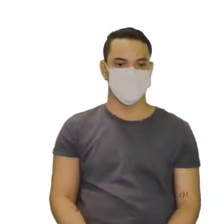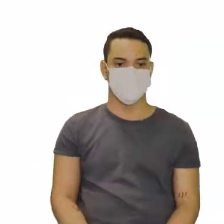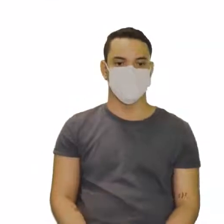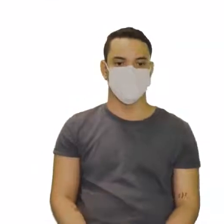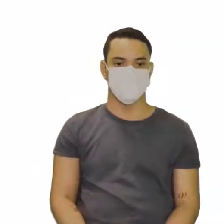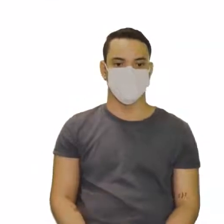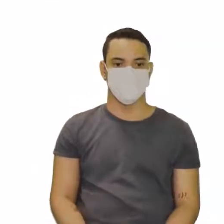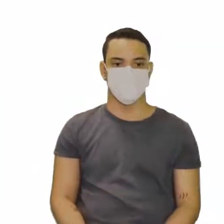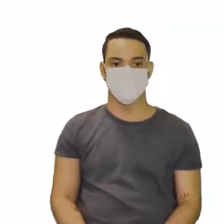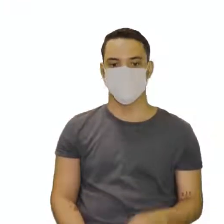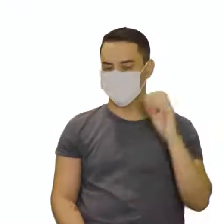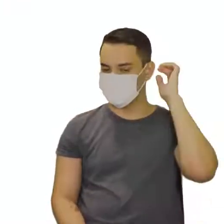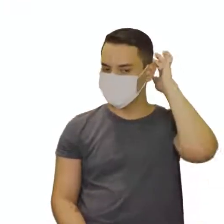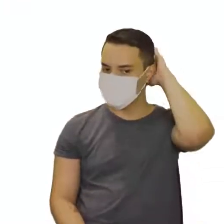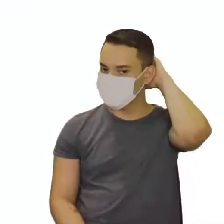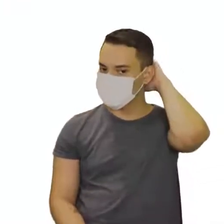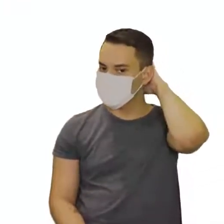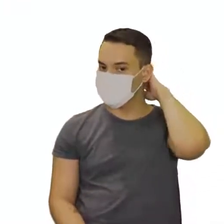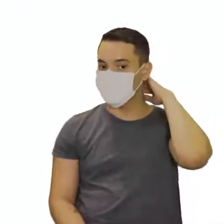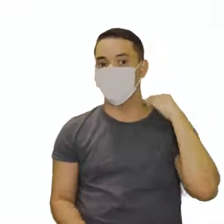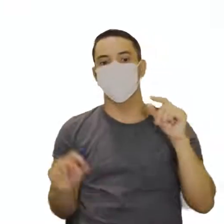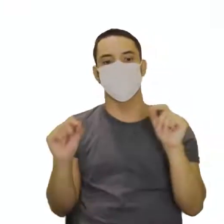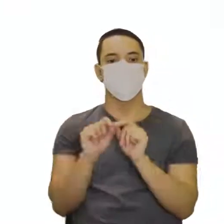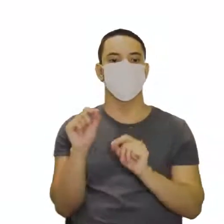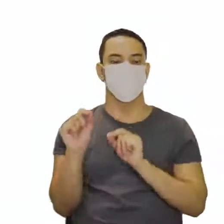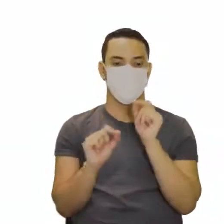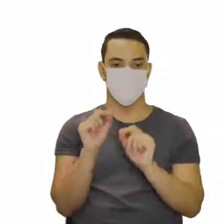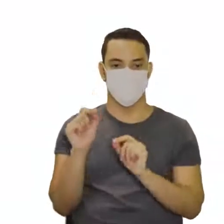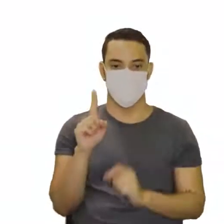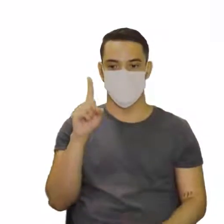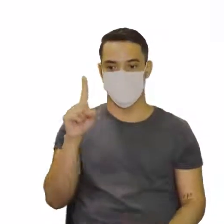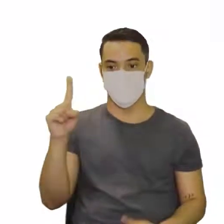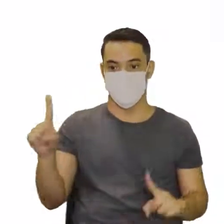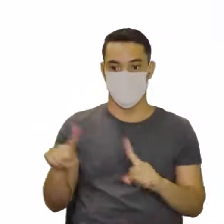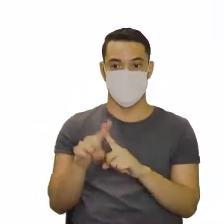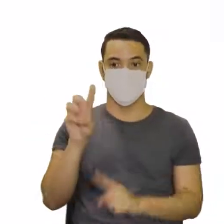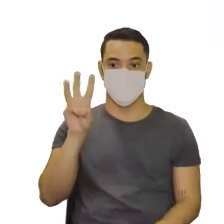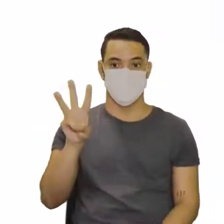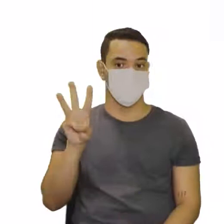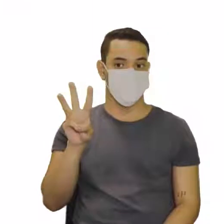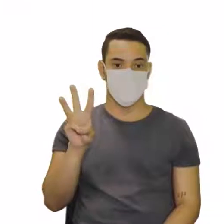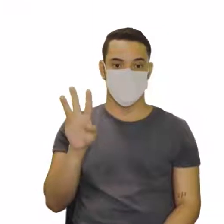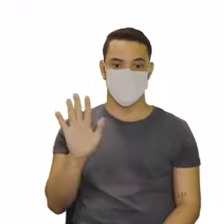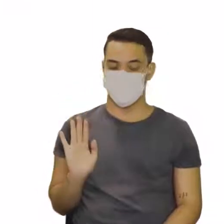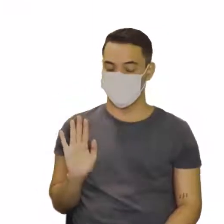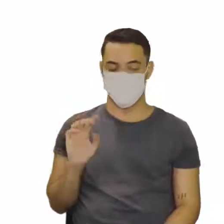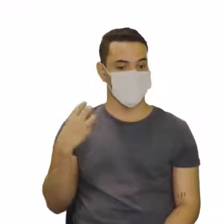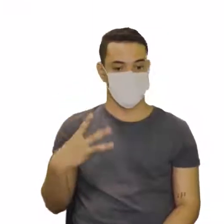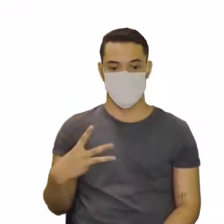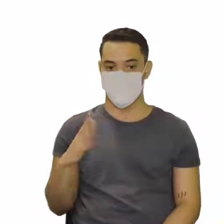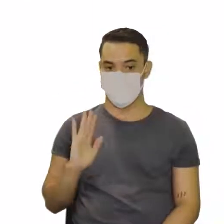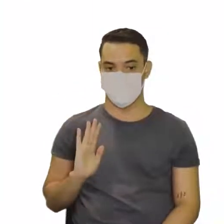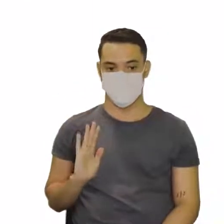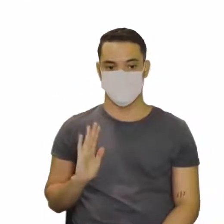é o positivo. Eu vou pegar aqui, ó, 1 da resistência